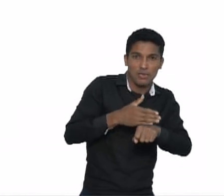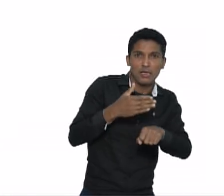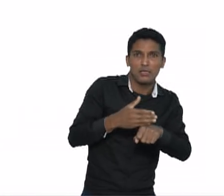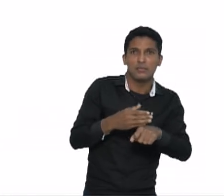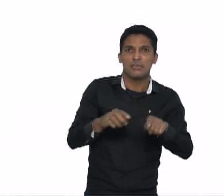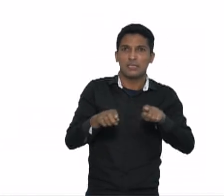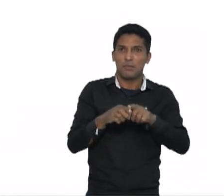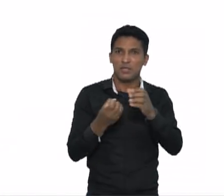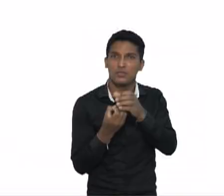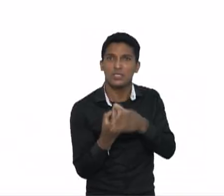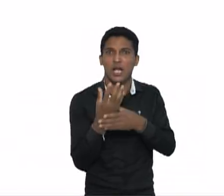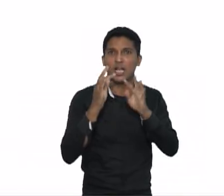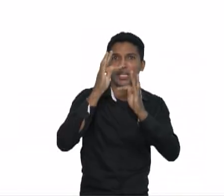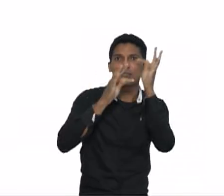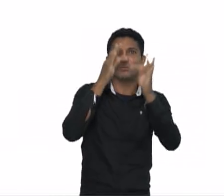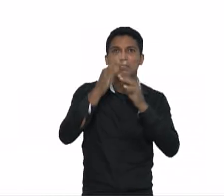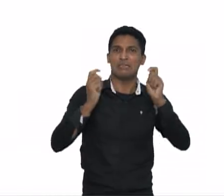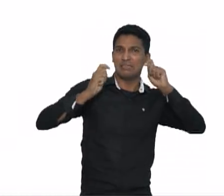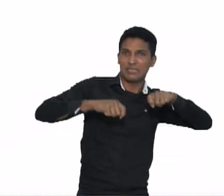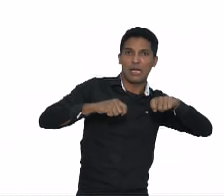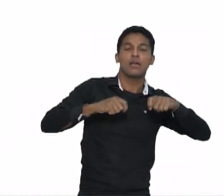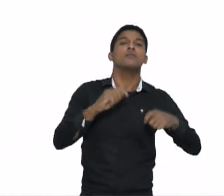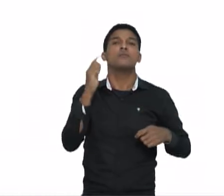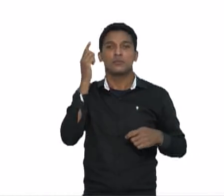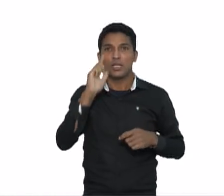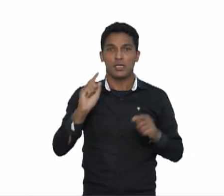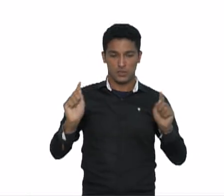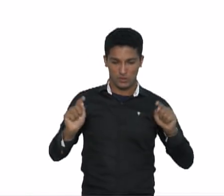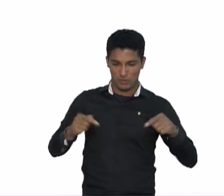lhes permitisse superar o desafio.